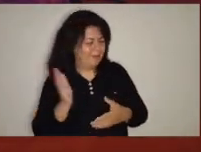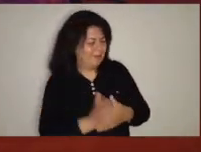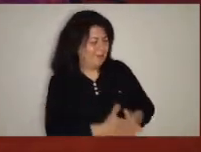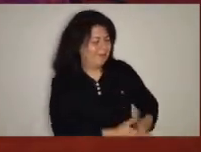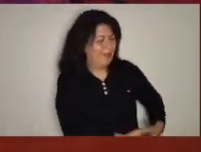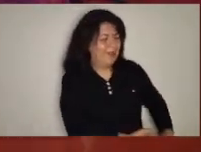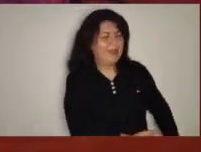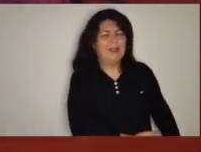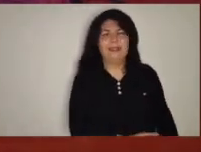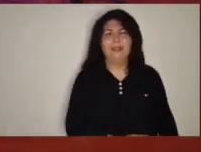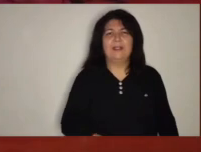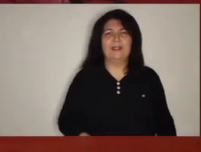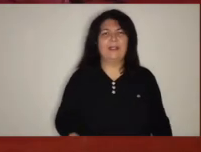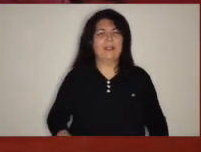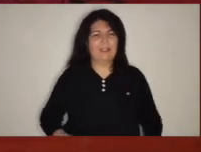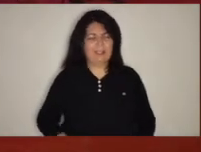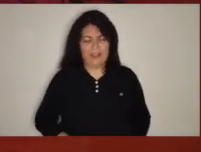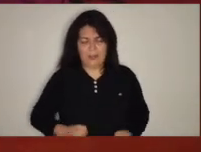Novas